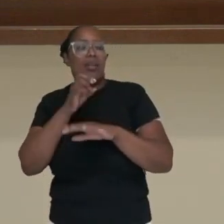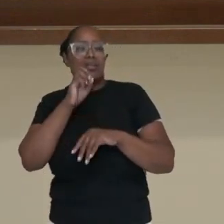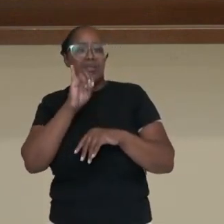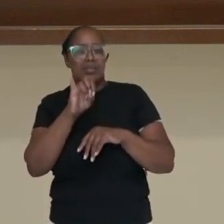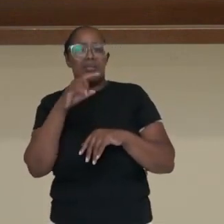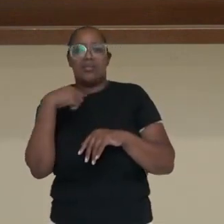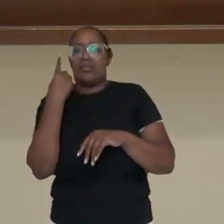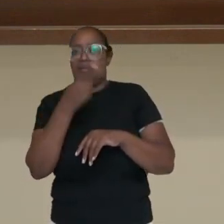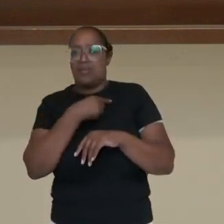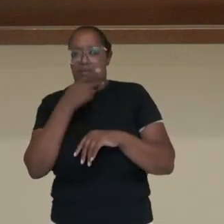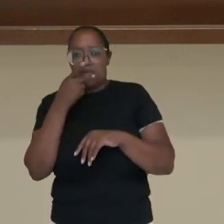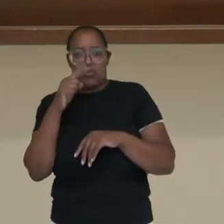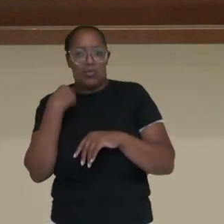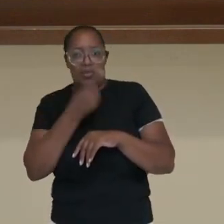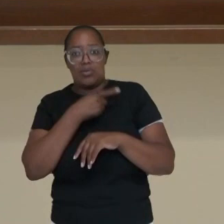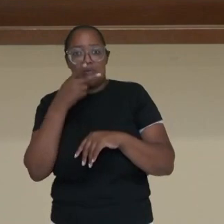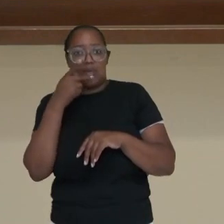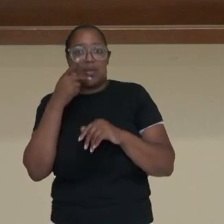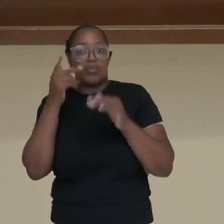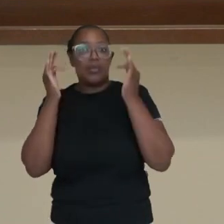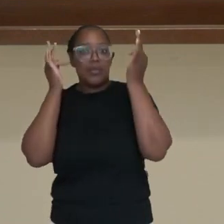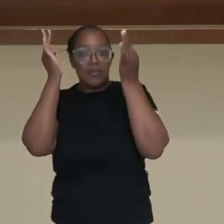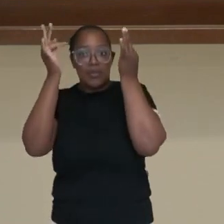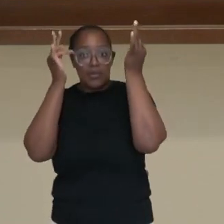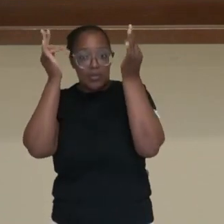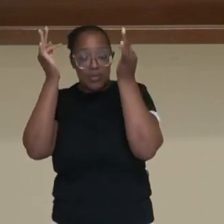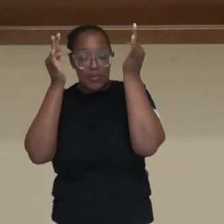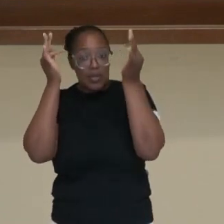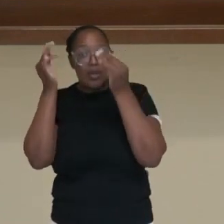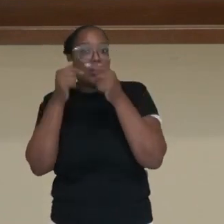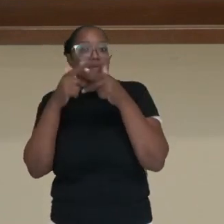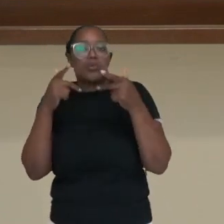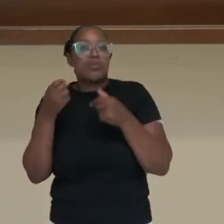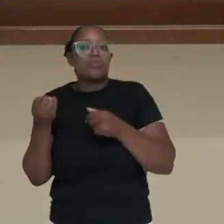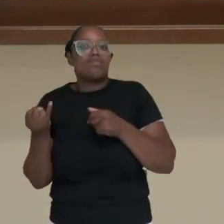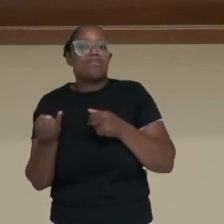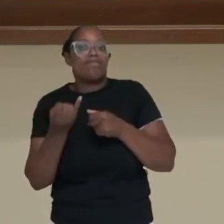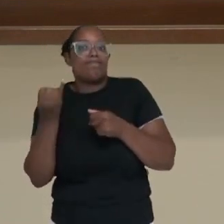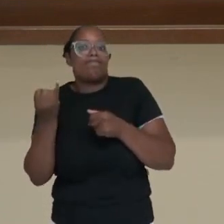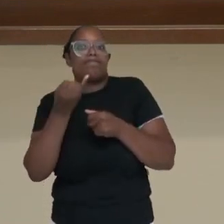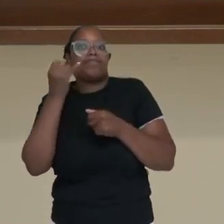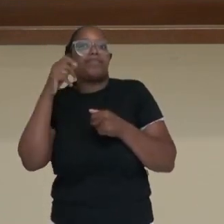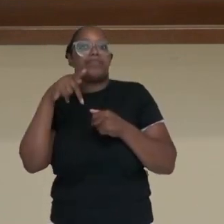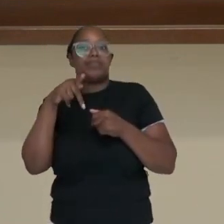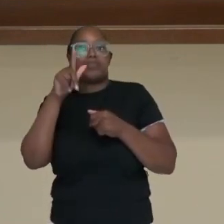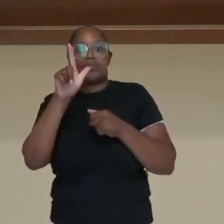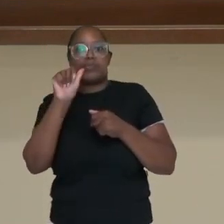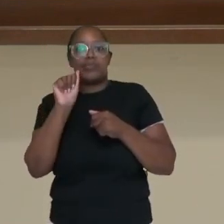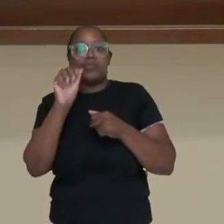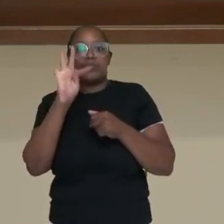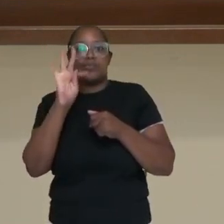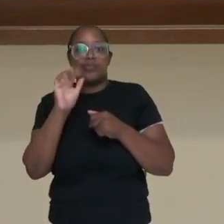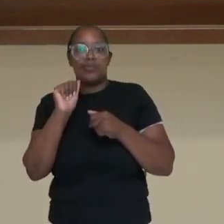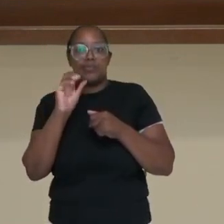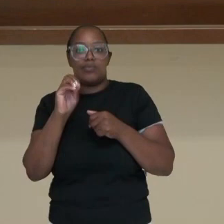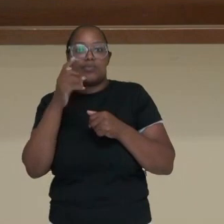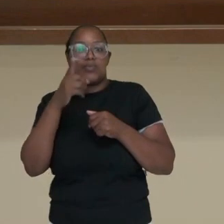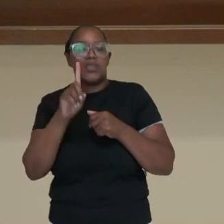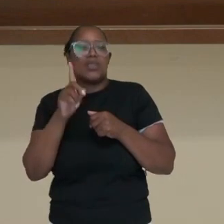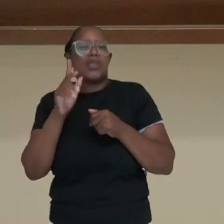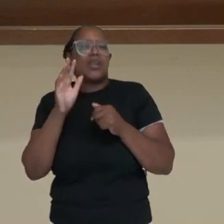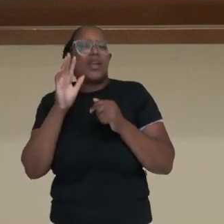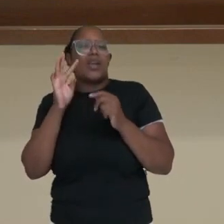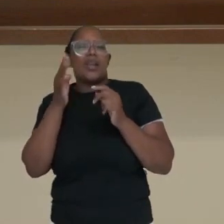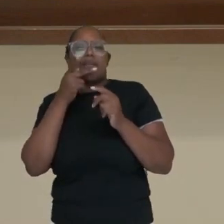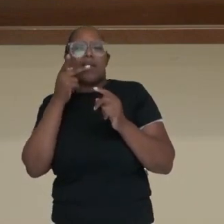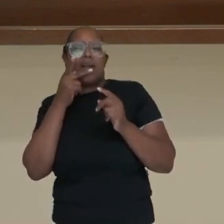que o Aristóteles superou Platão nessa questão, a gente sabe que o Platão, vamos retomar, né? É aquele que fala sobre a teoria